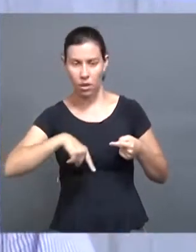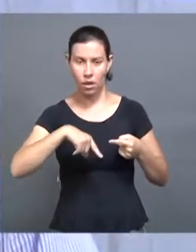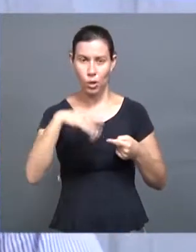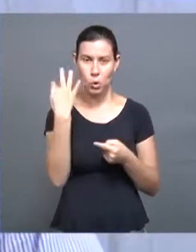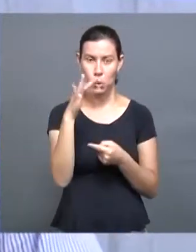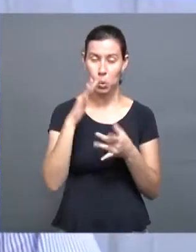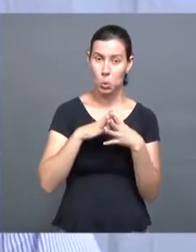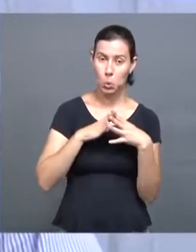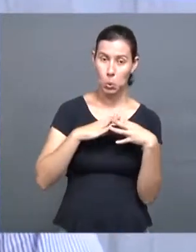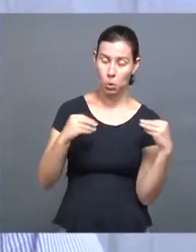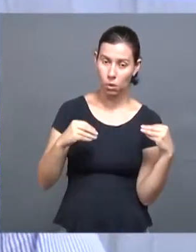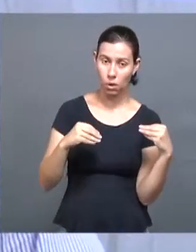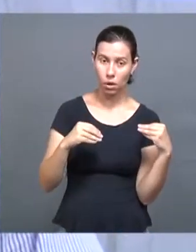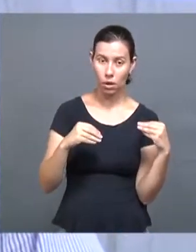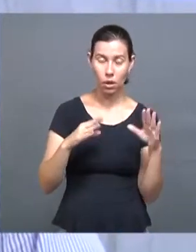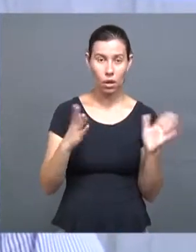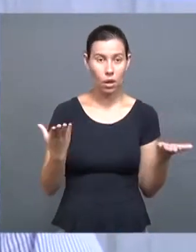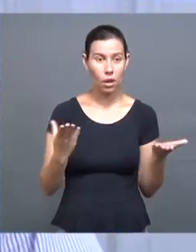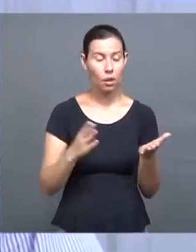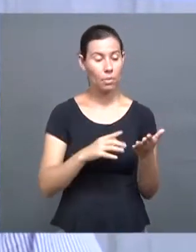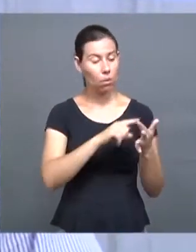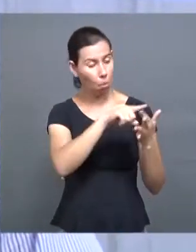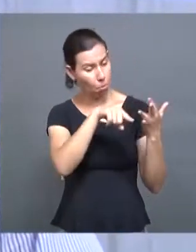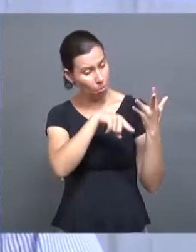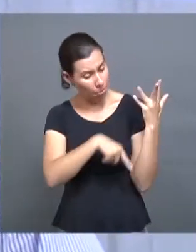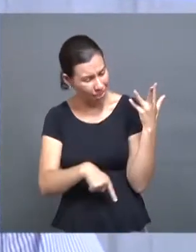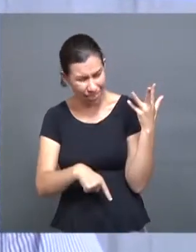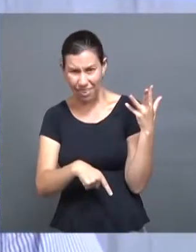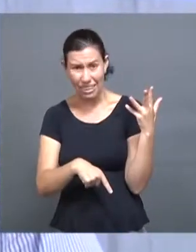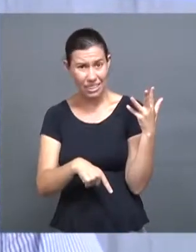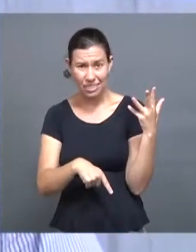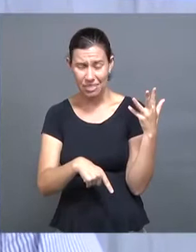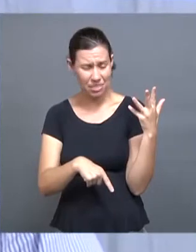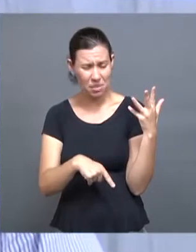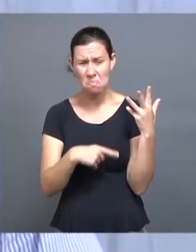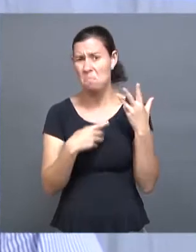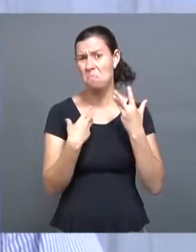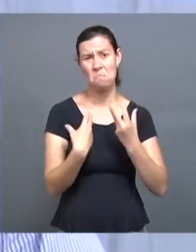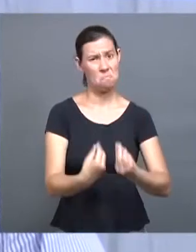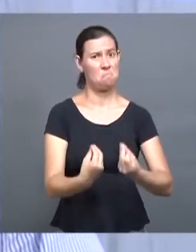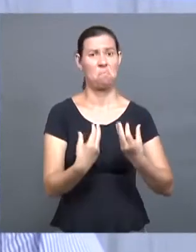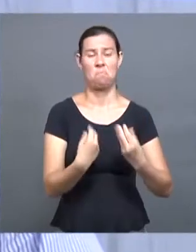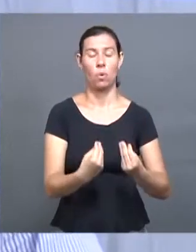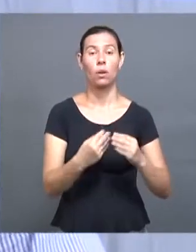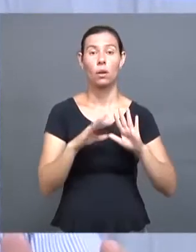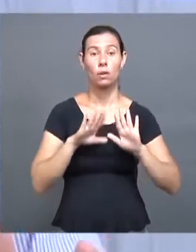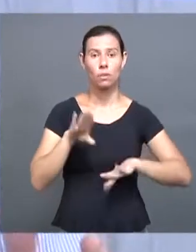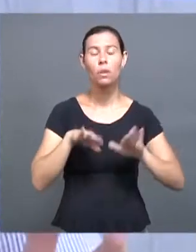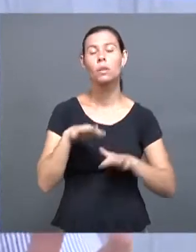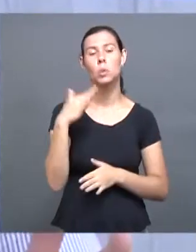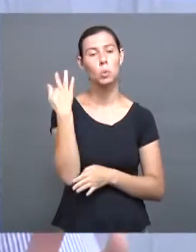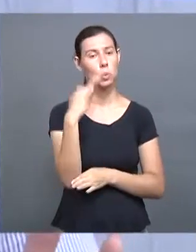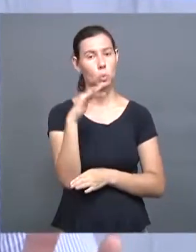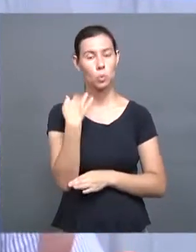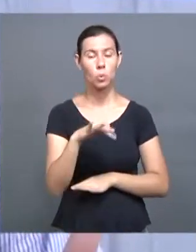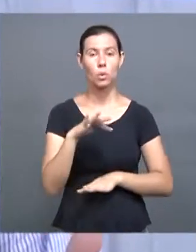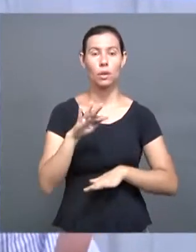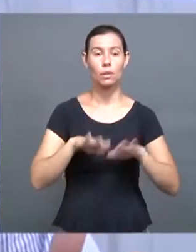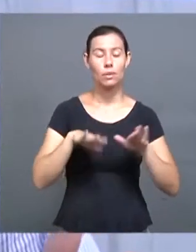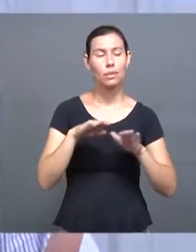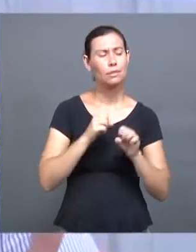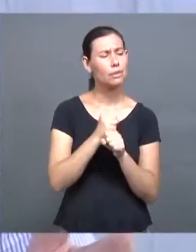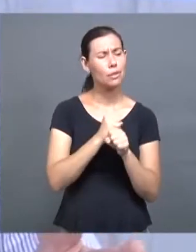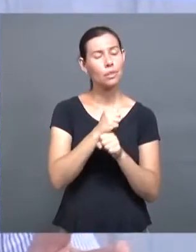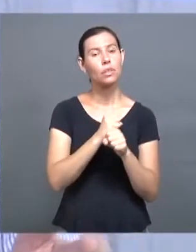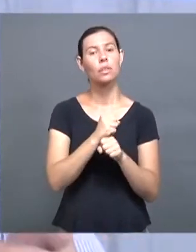aquilo. A lista é tão grande, mas tão grande que não vale a pena. E muitas vezes, como é uma dor de cabeça, assim, que a pessoa tem durante